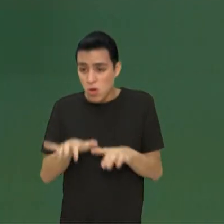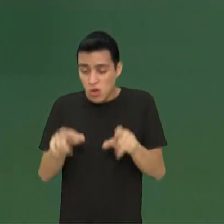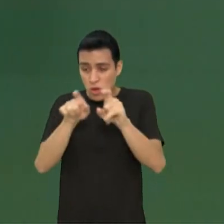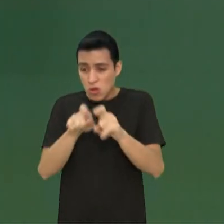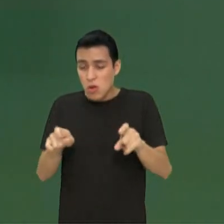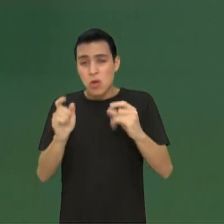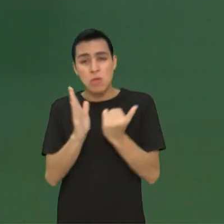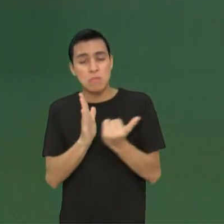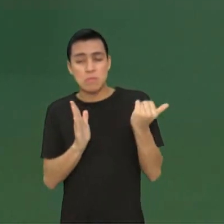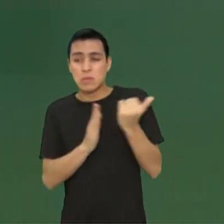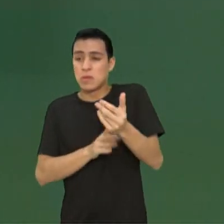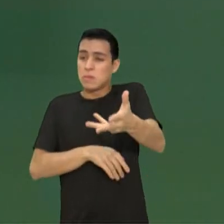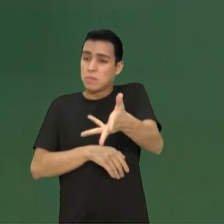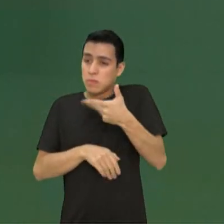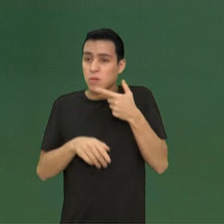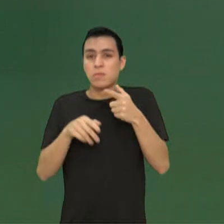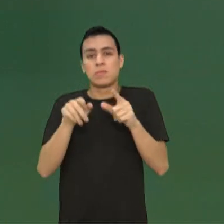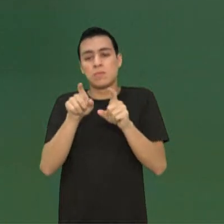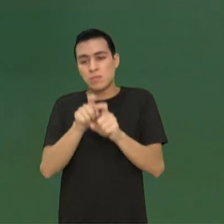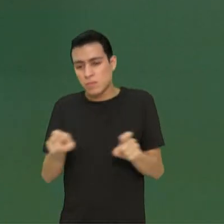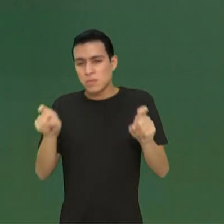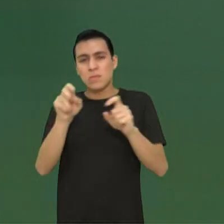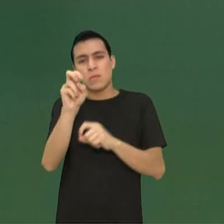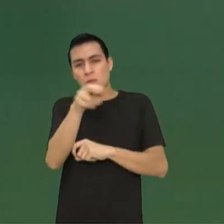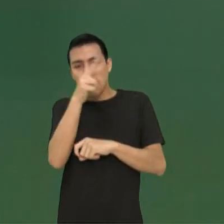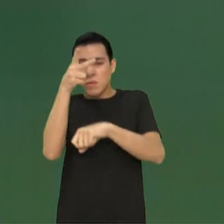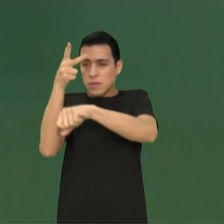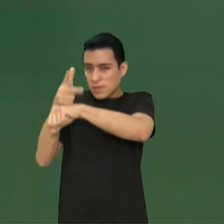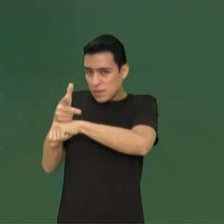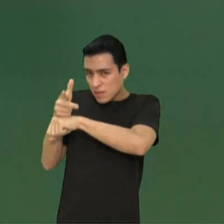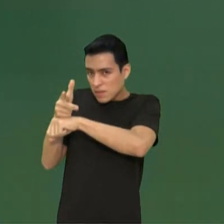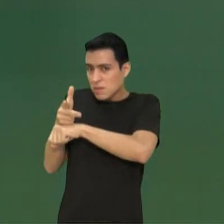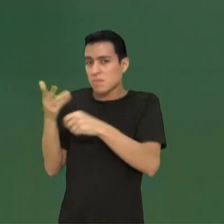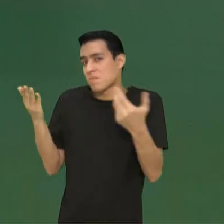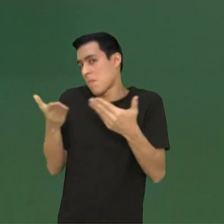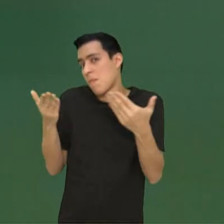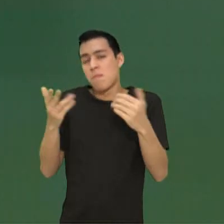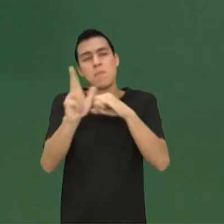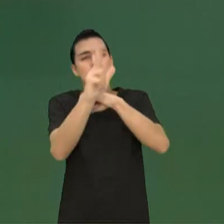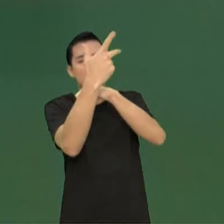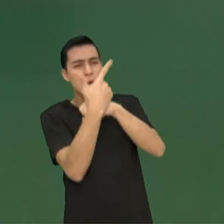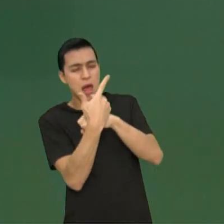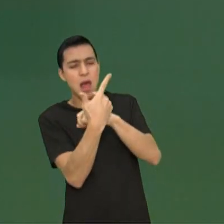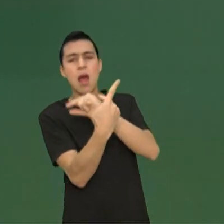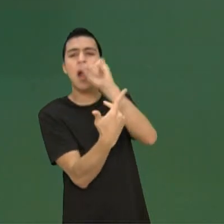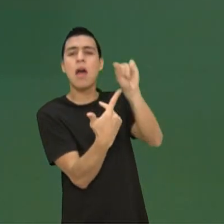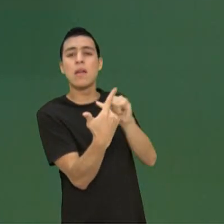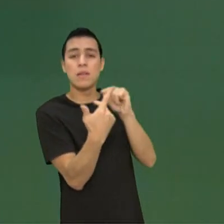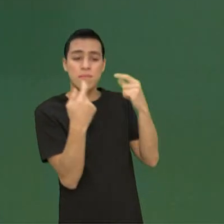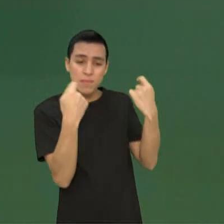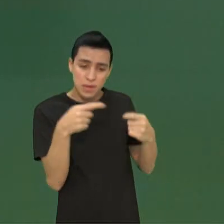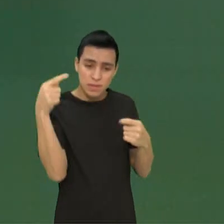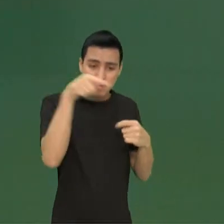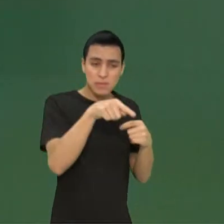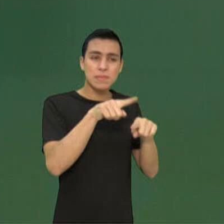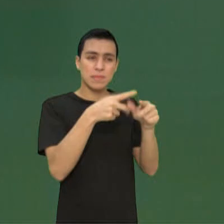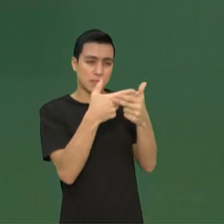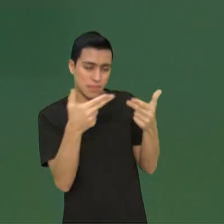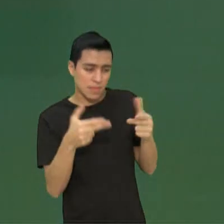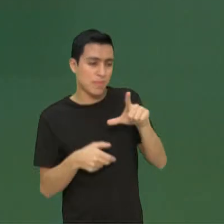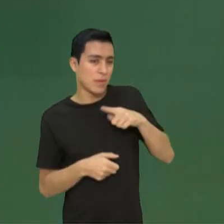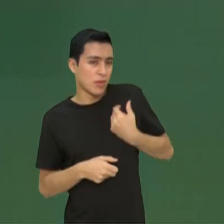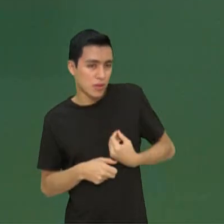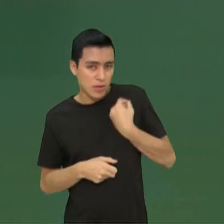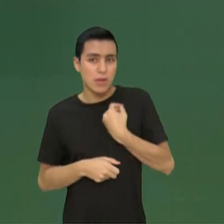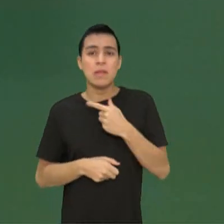alta performance, de um computador, da câmera que está gravando agora, depende de silício para existir. Nós